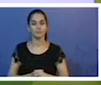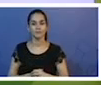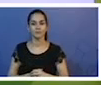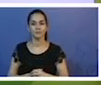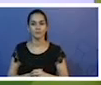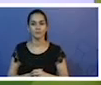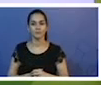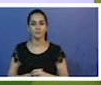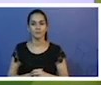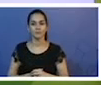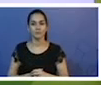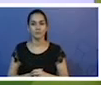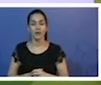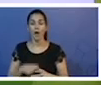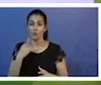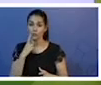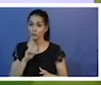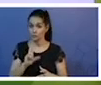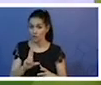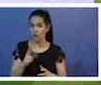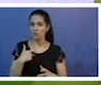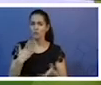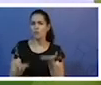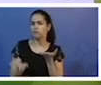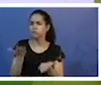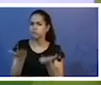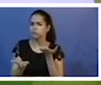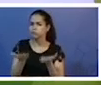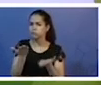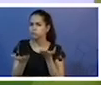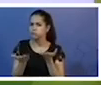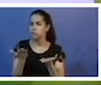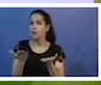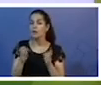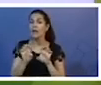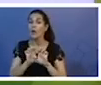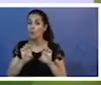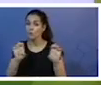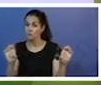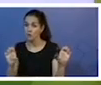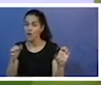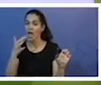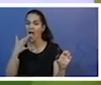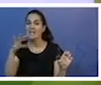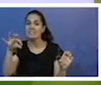No resultado aqui, né, fazendo o balanceamento da equação, a gente vai ter o sal